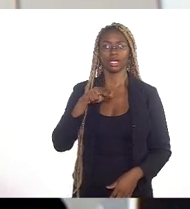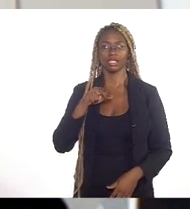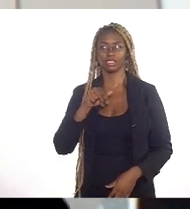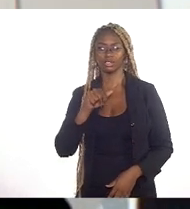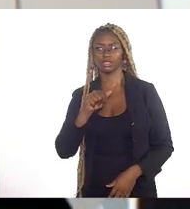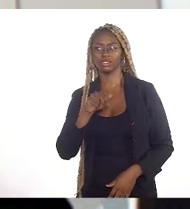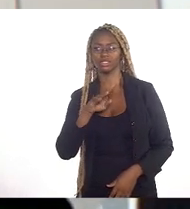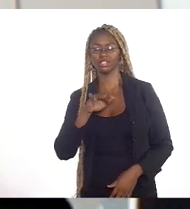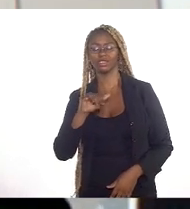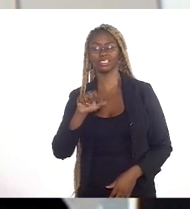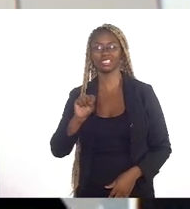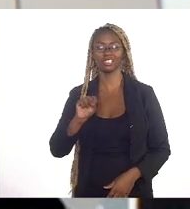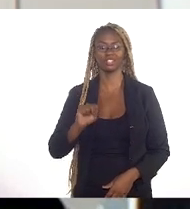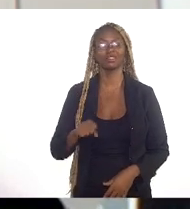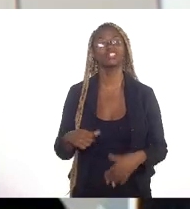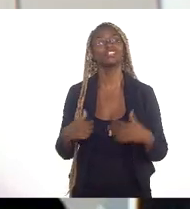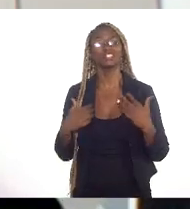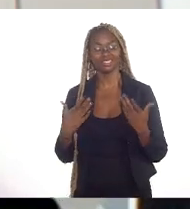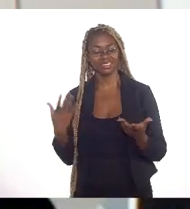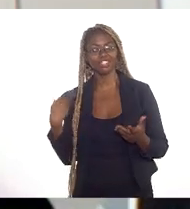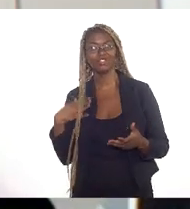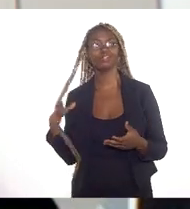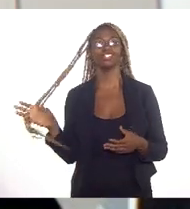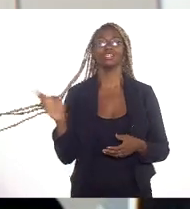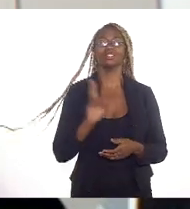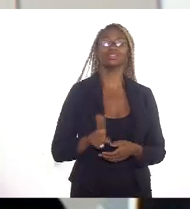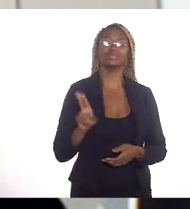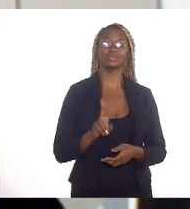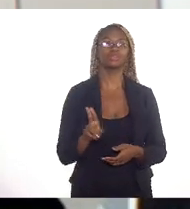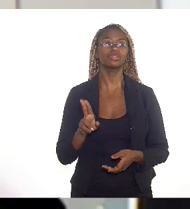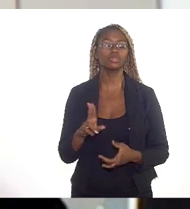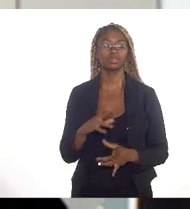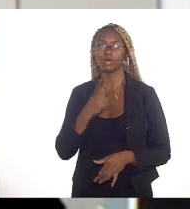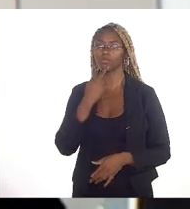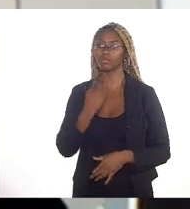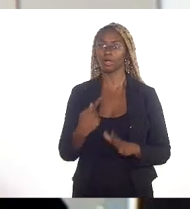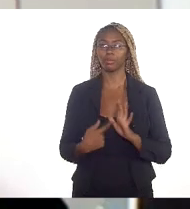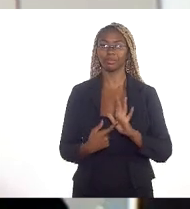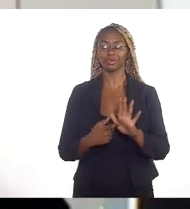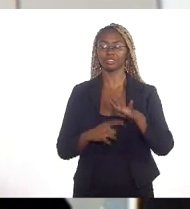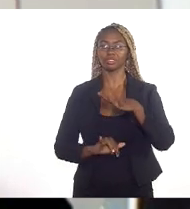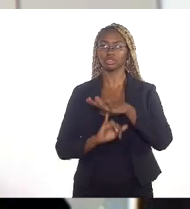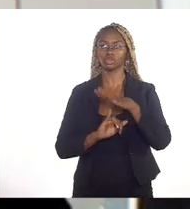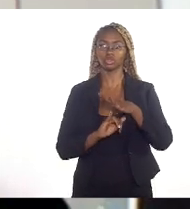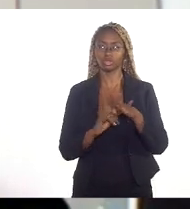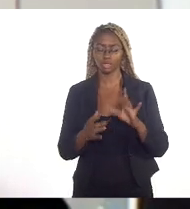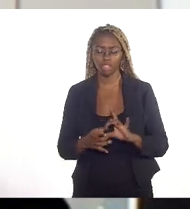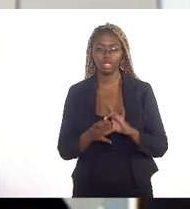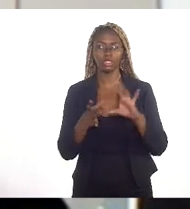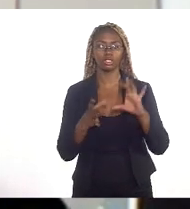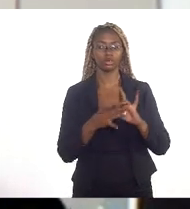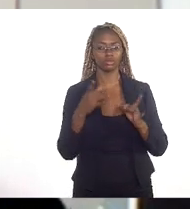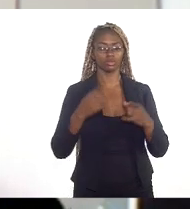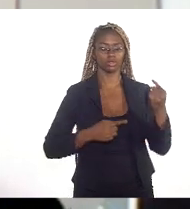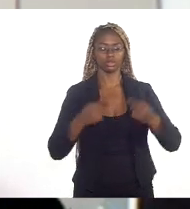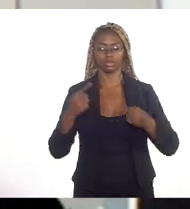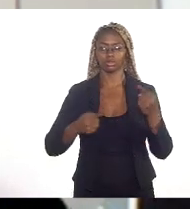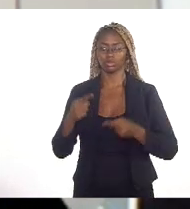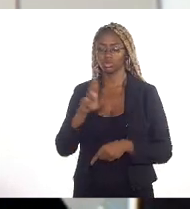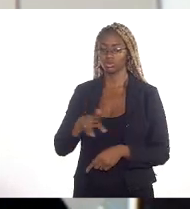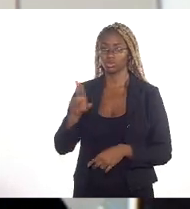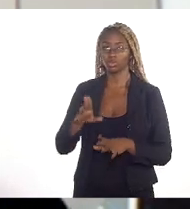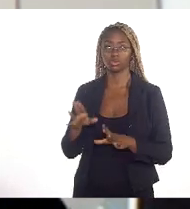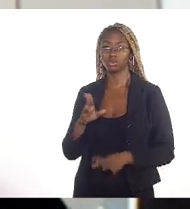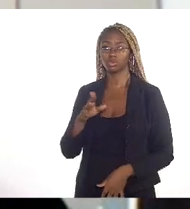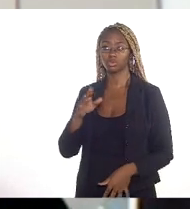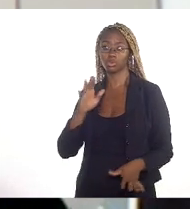pelo acesso das famílias ao canabidiol, ela se posicionou enquanto instituição também favorável ao debate sobre o uso recreativo da maconha.